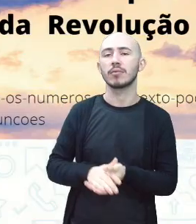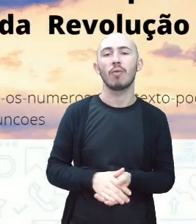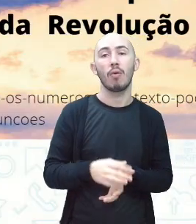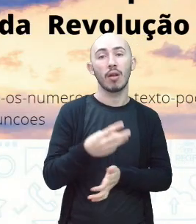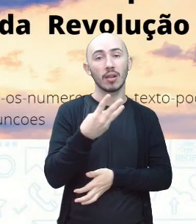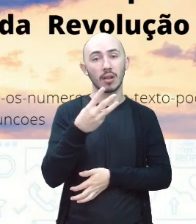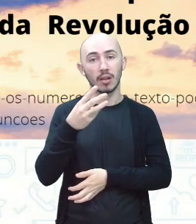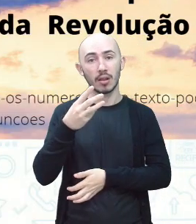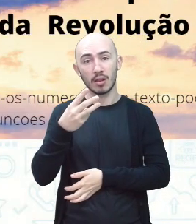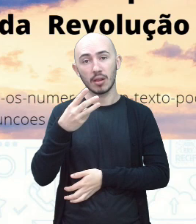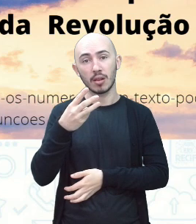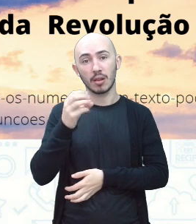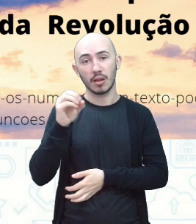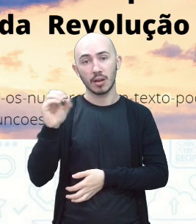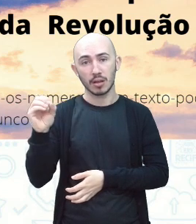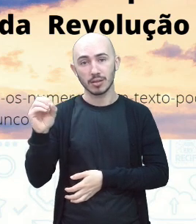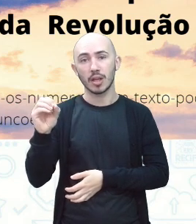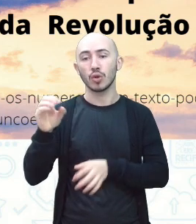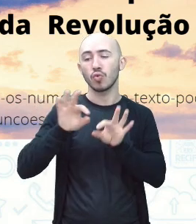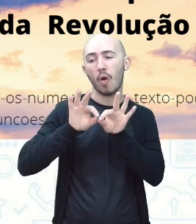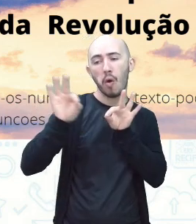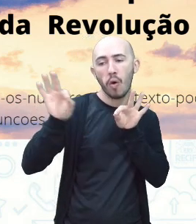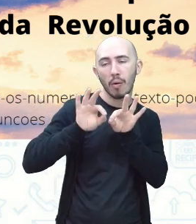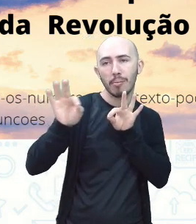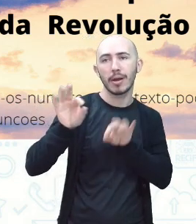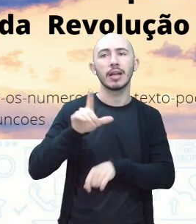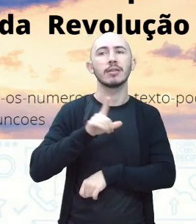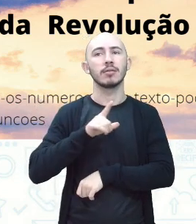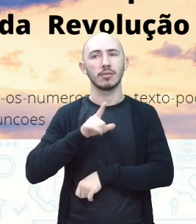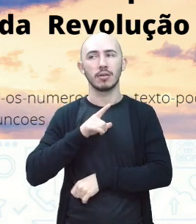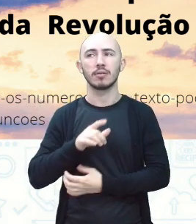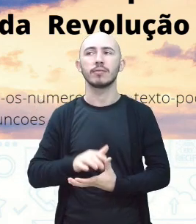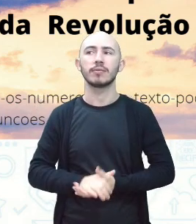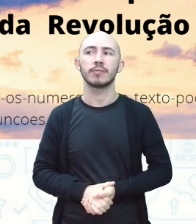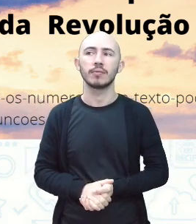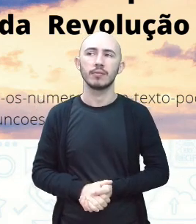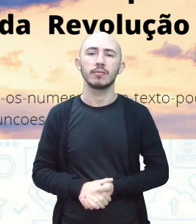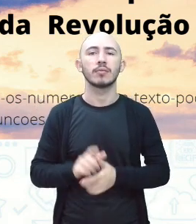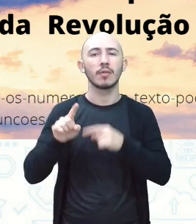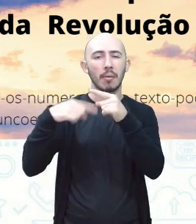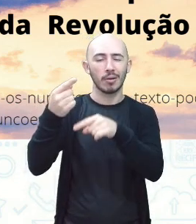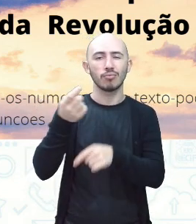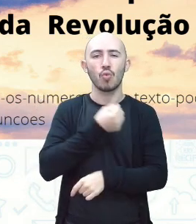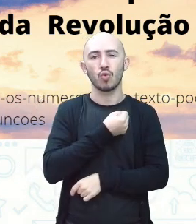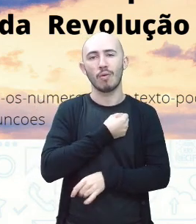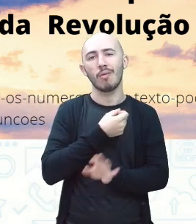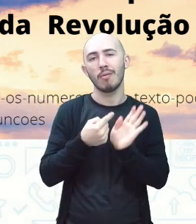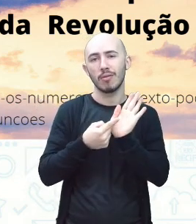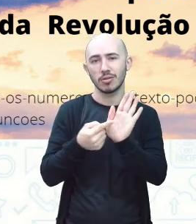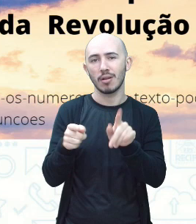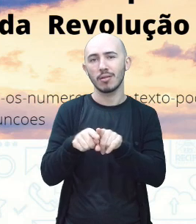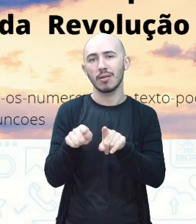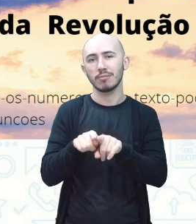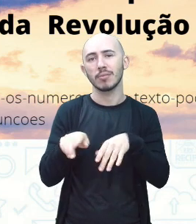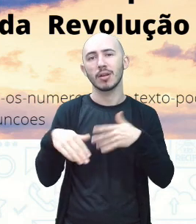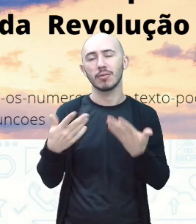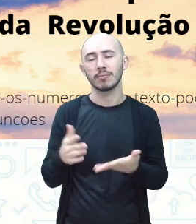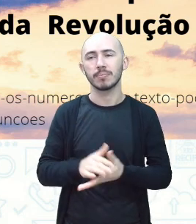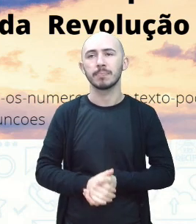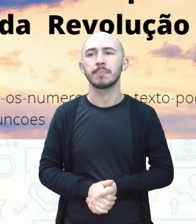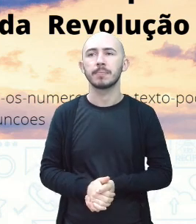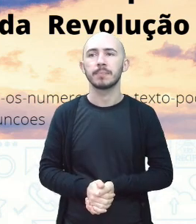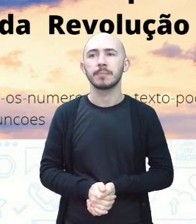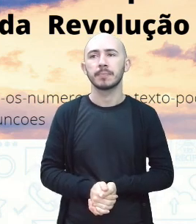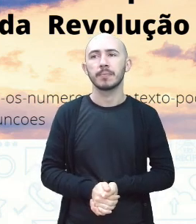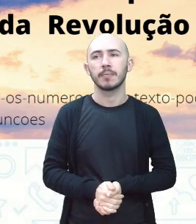metros, né? Como o professor disse, 300, né? A gente vai ver os números lá na frente, em relação às centenas,